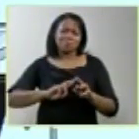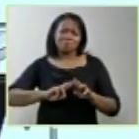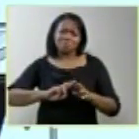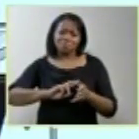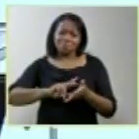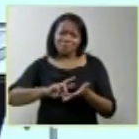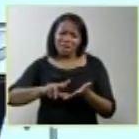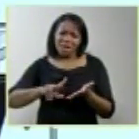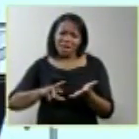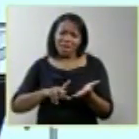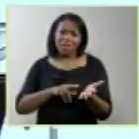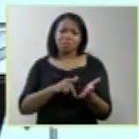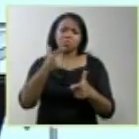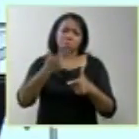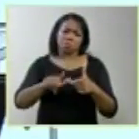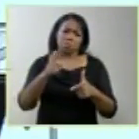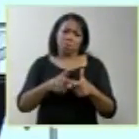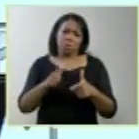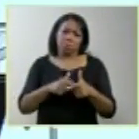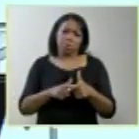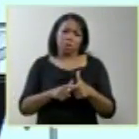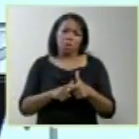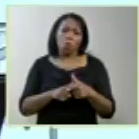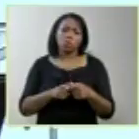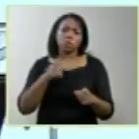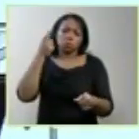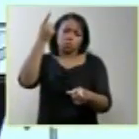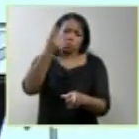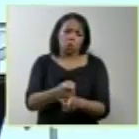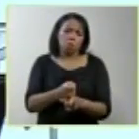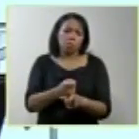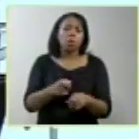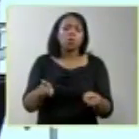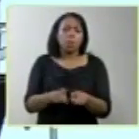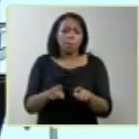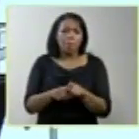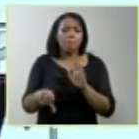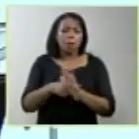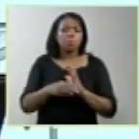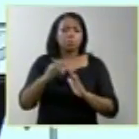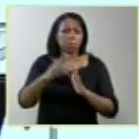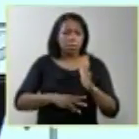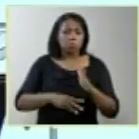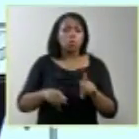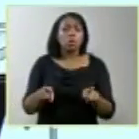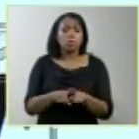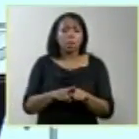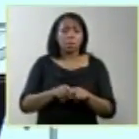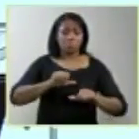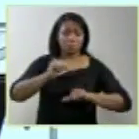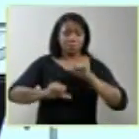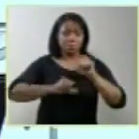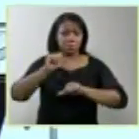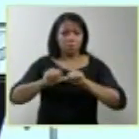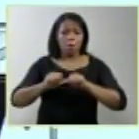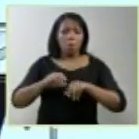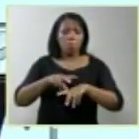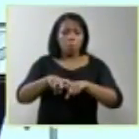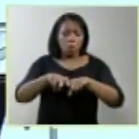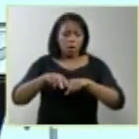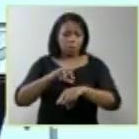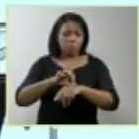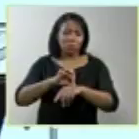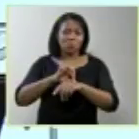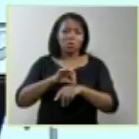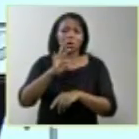malformações, isto que me referia àquelas que são detectáveis pelos métodos, sem falar nas alterações íntimas dos tecidos do corpo,